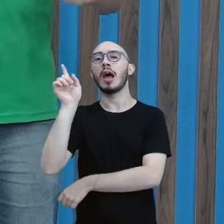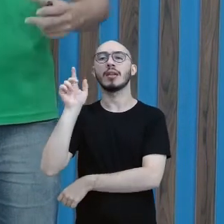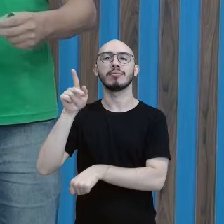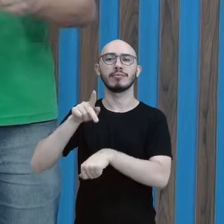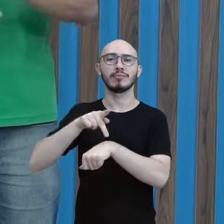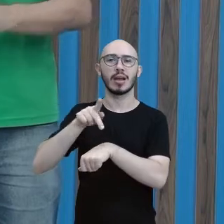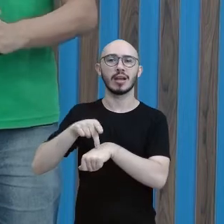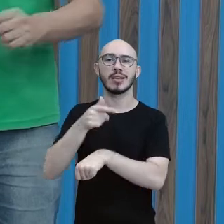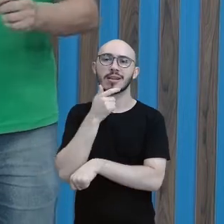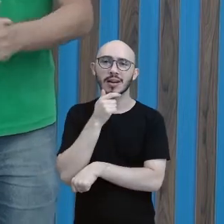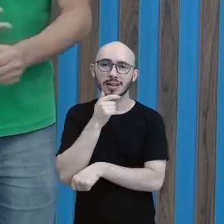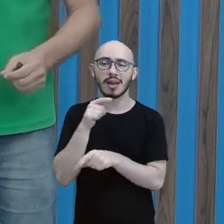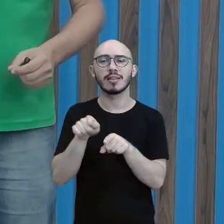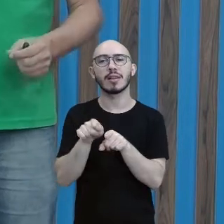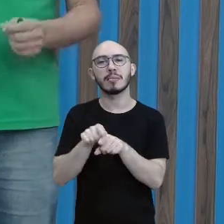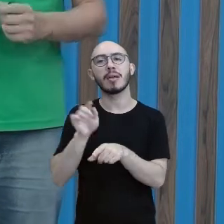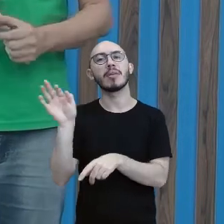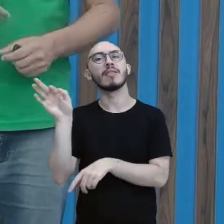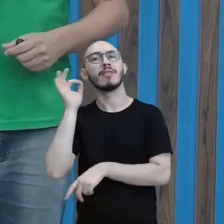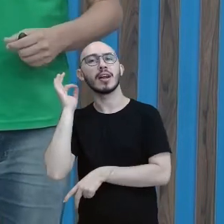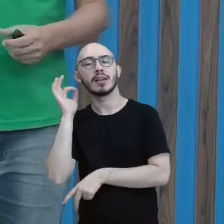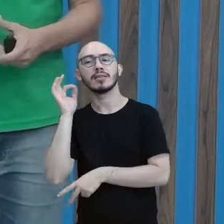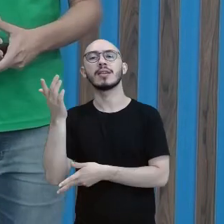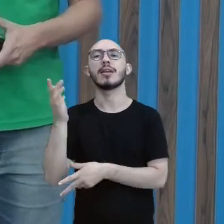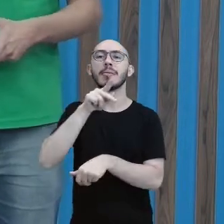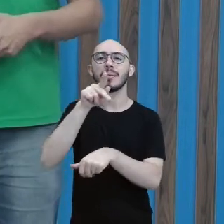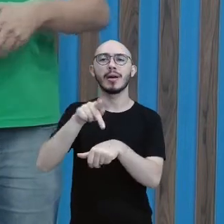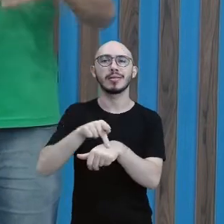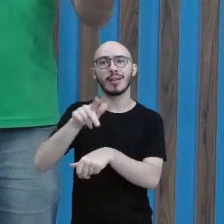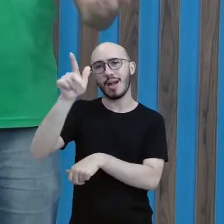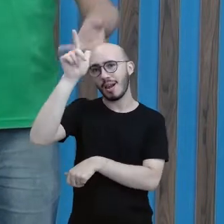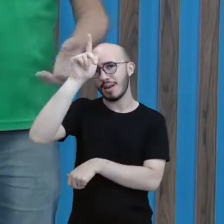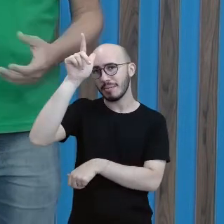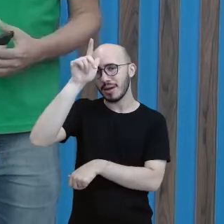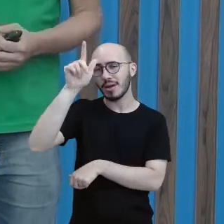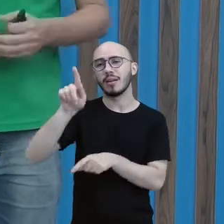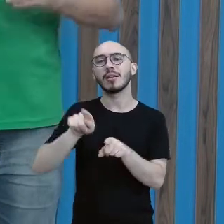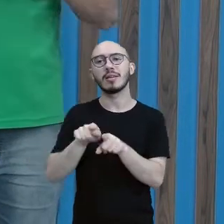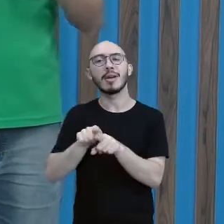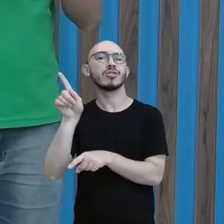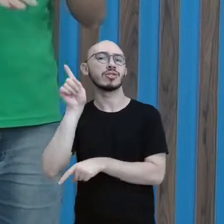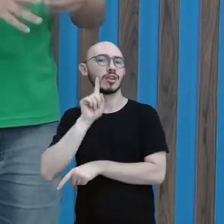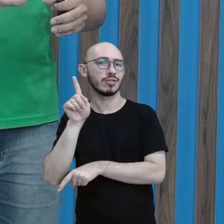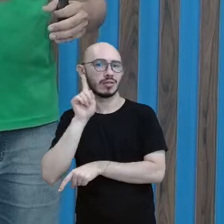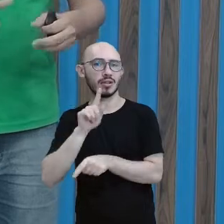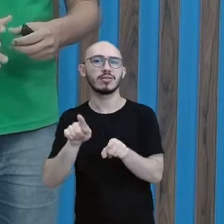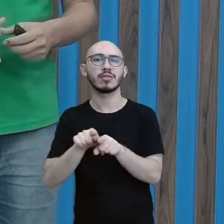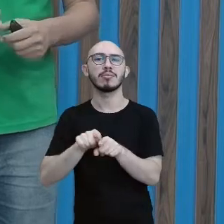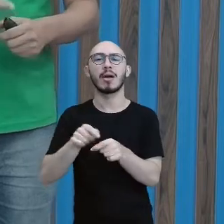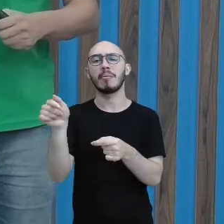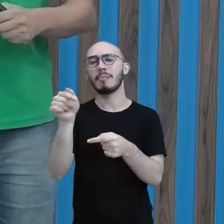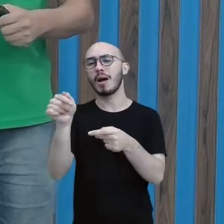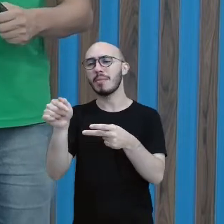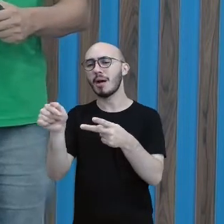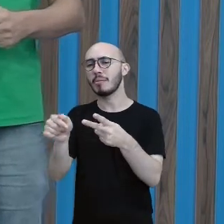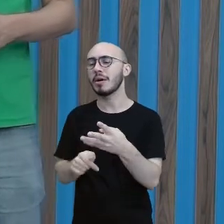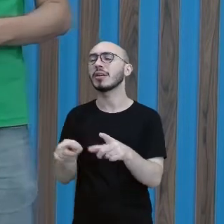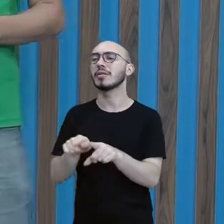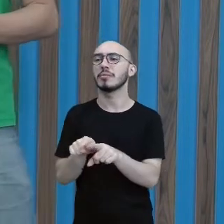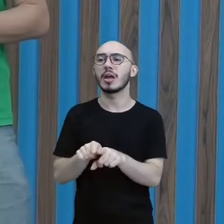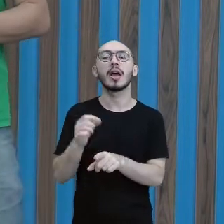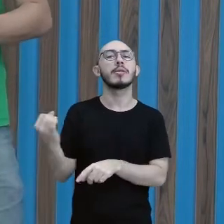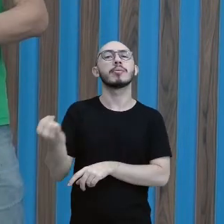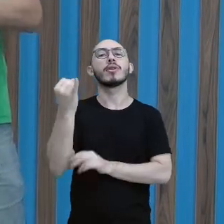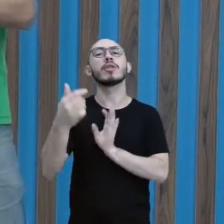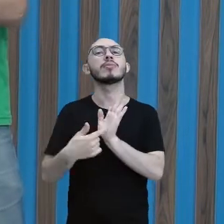vai se espalhar, né, para a França, para a Alemanha, né, para a Bélgica, mais tarde para os Estados Unidos. Os Estados Unidos tem até outros encaminhamentos. Mas o que é importante